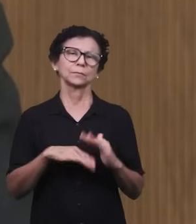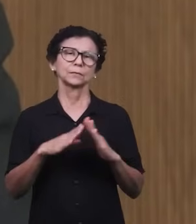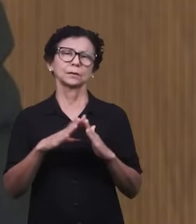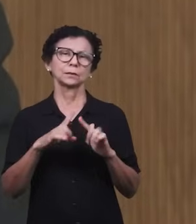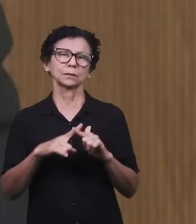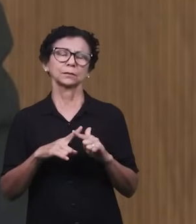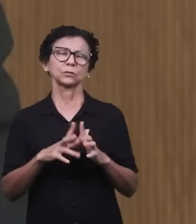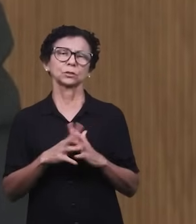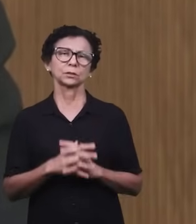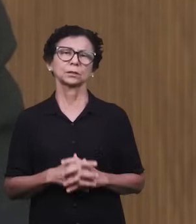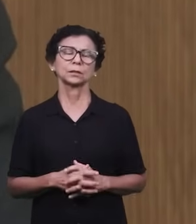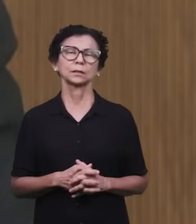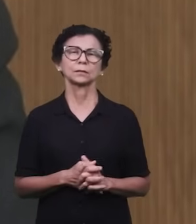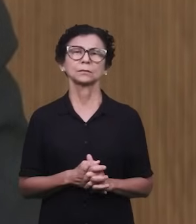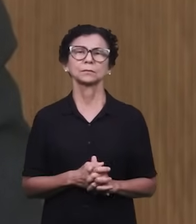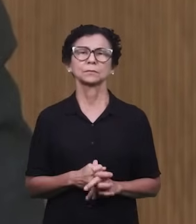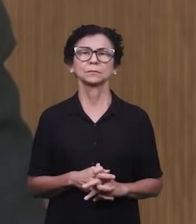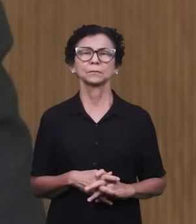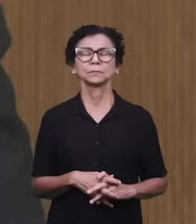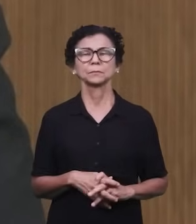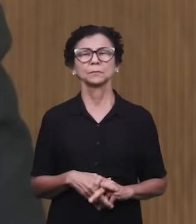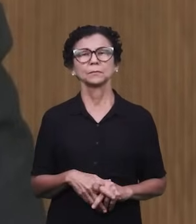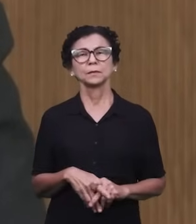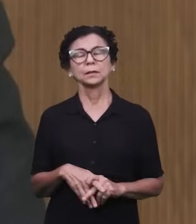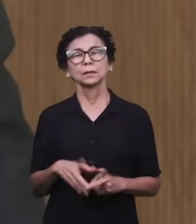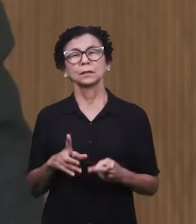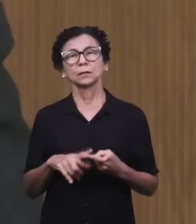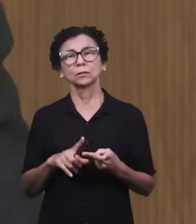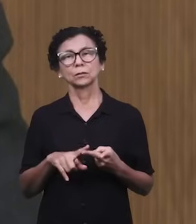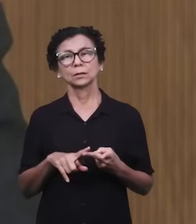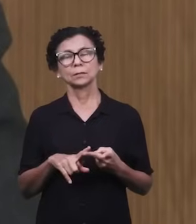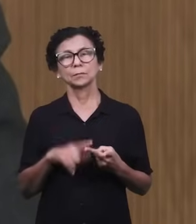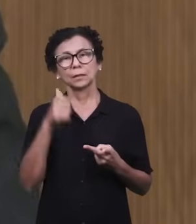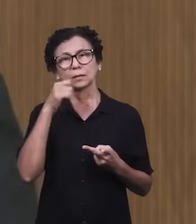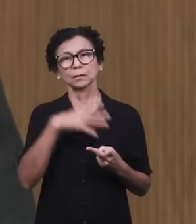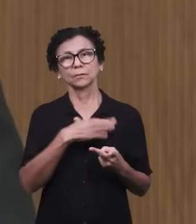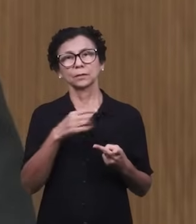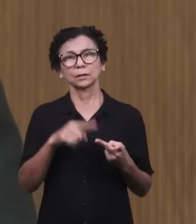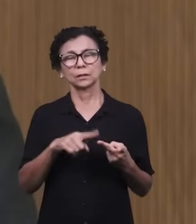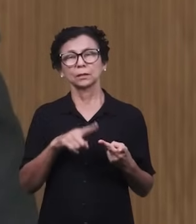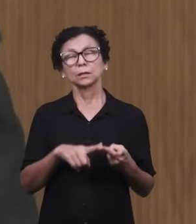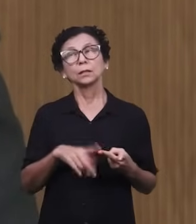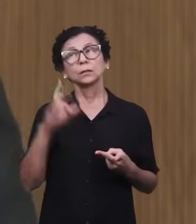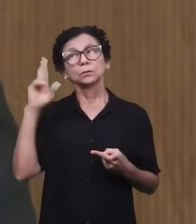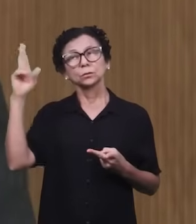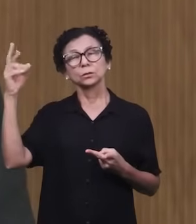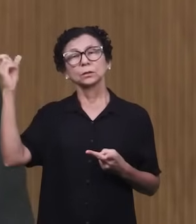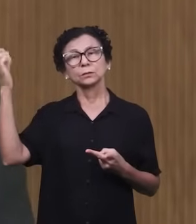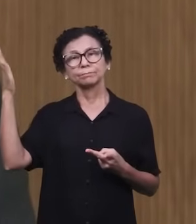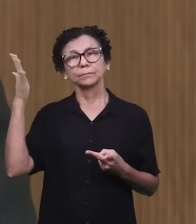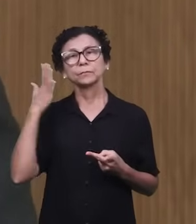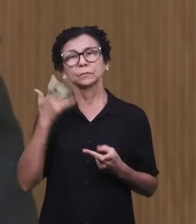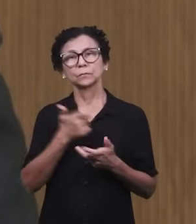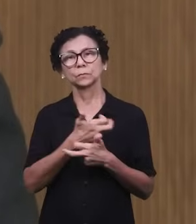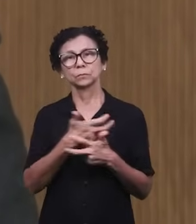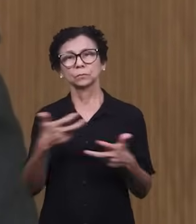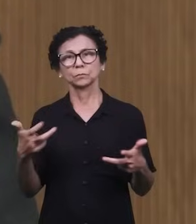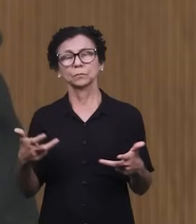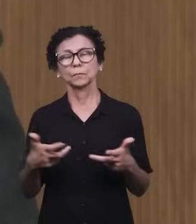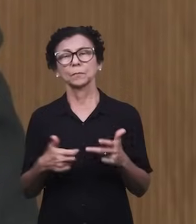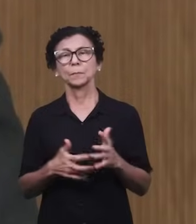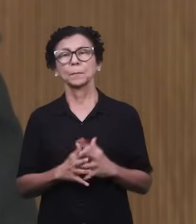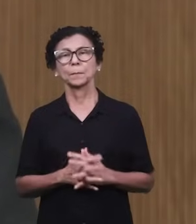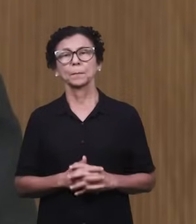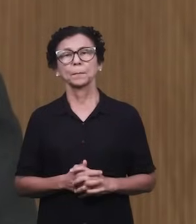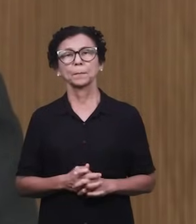precisa sim de uma participação ativa dos pais dentro de casa. E que aqui eu não tenho problema nenhum em dizer